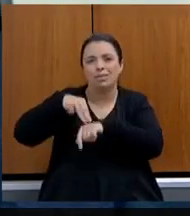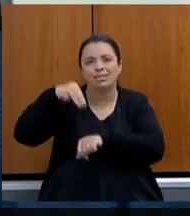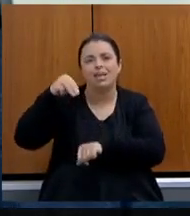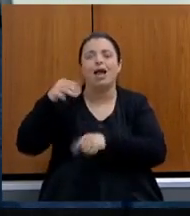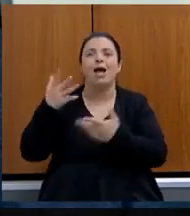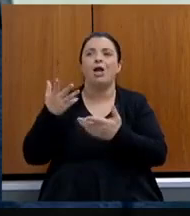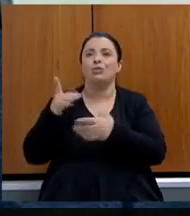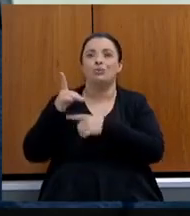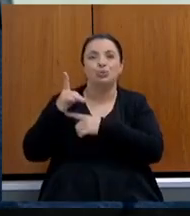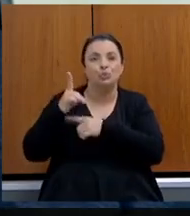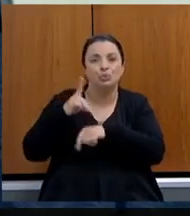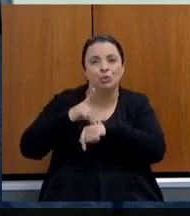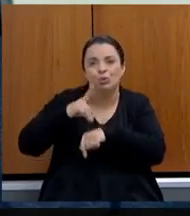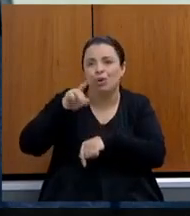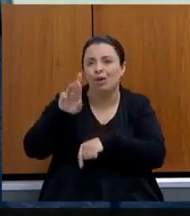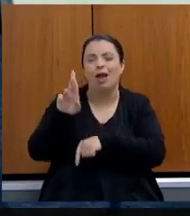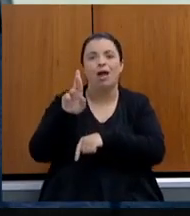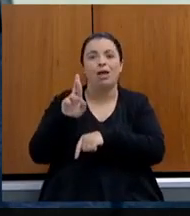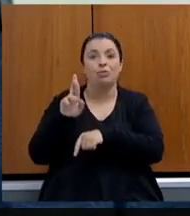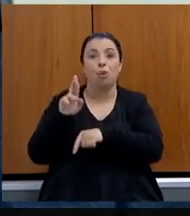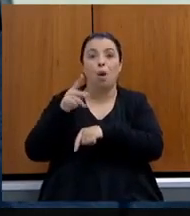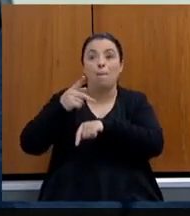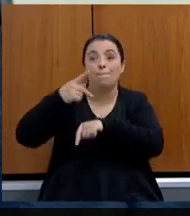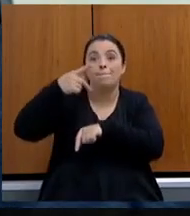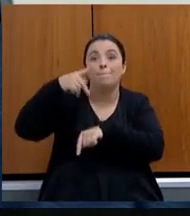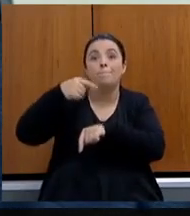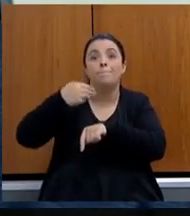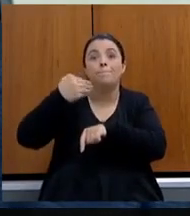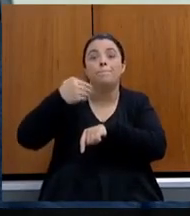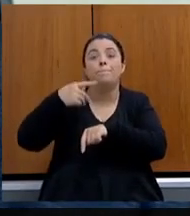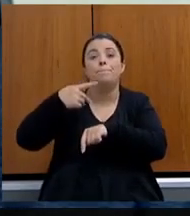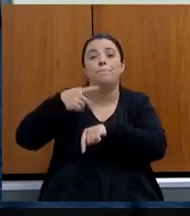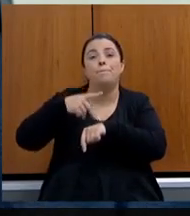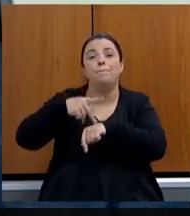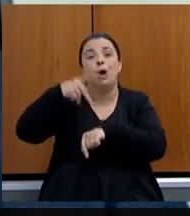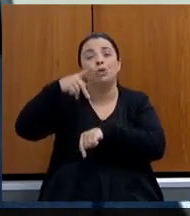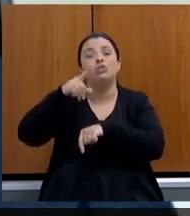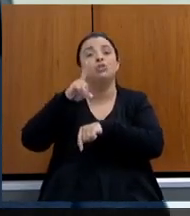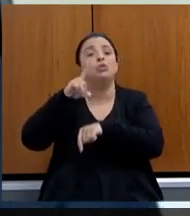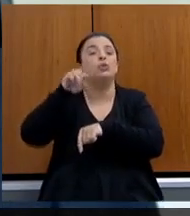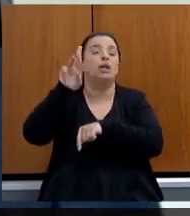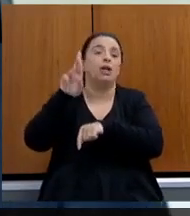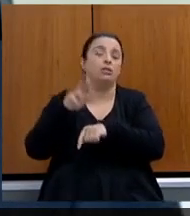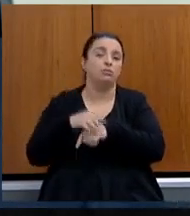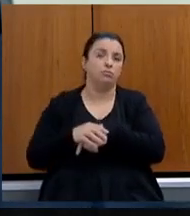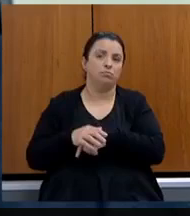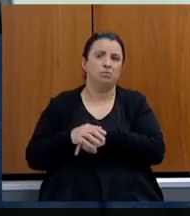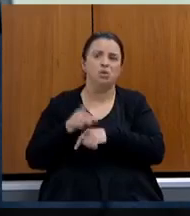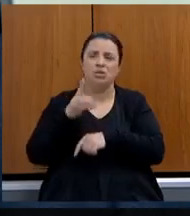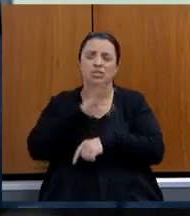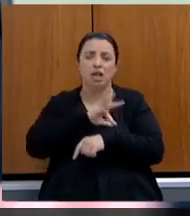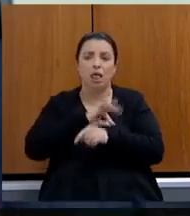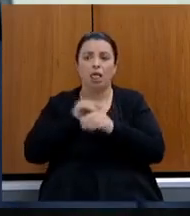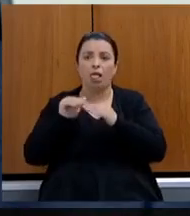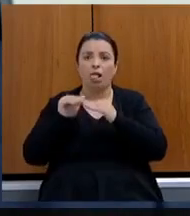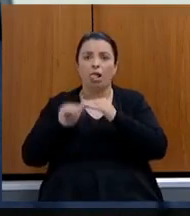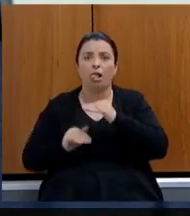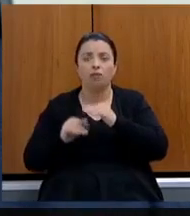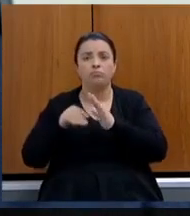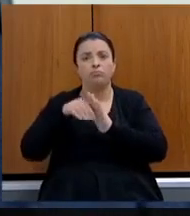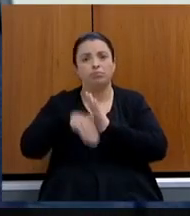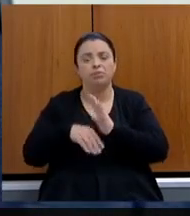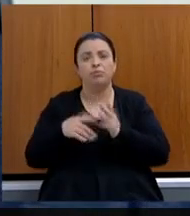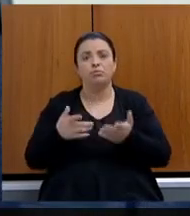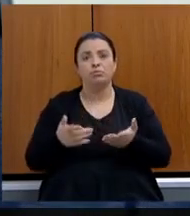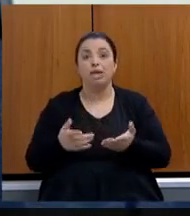pós-doutorado se eu não tô enganado recebendo no máximo 2 mil reinstalar e havia uma negociação ainda